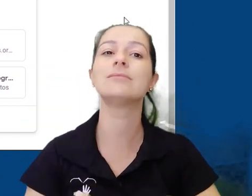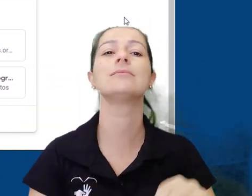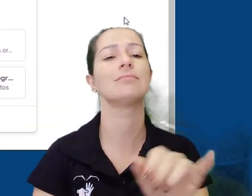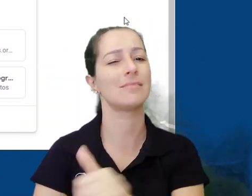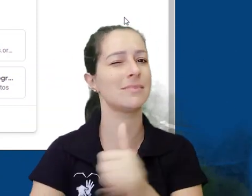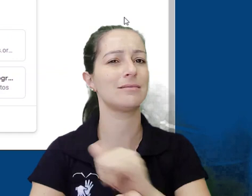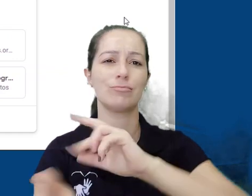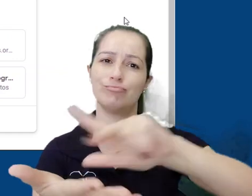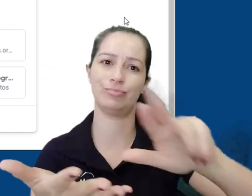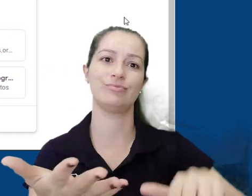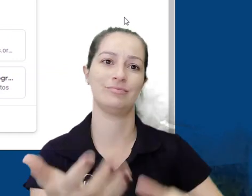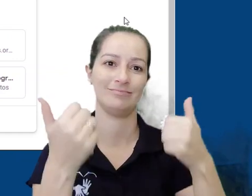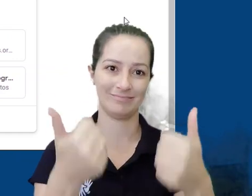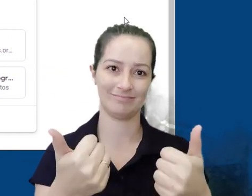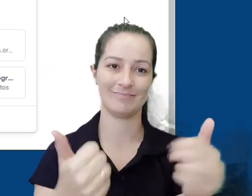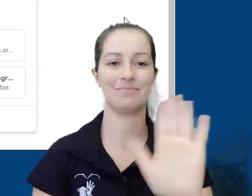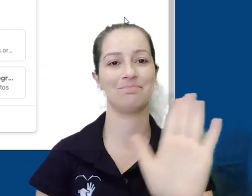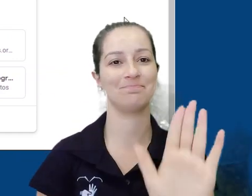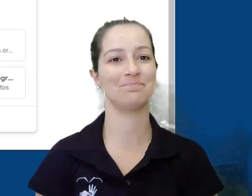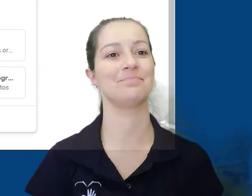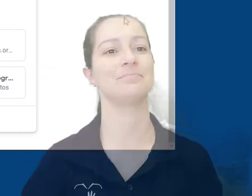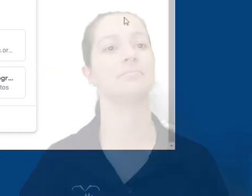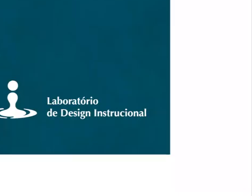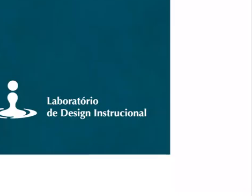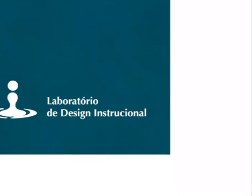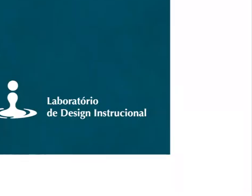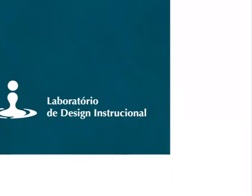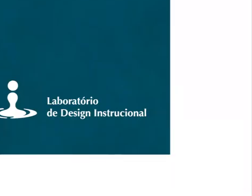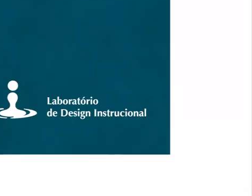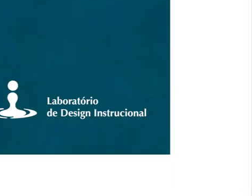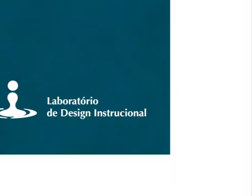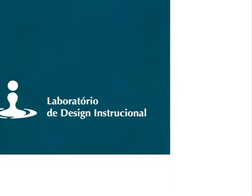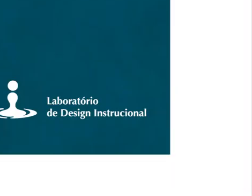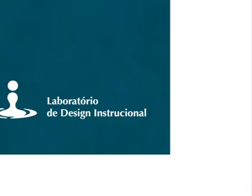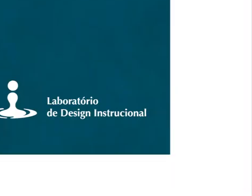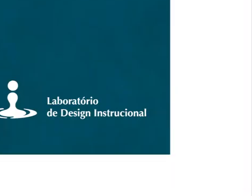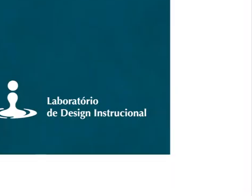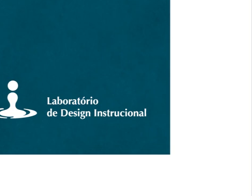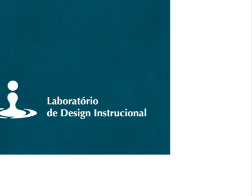de organização dos materiais e se podem todas essas opções até o próximo vídeo